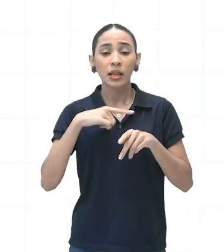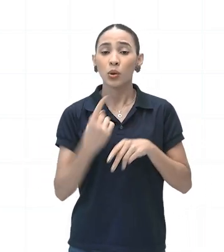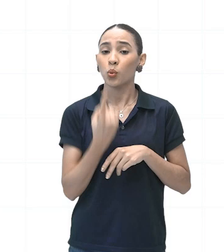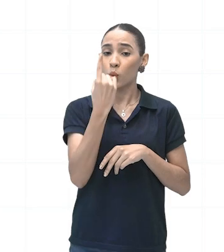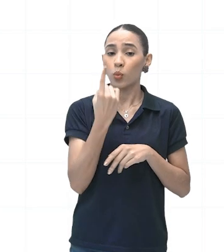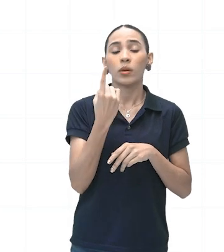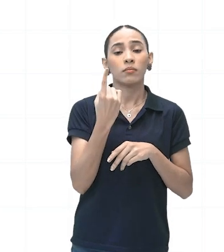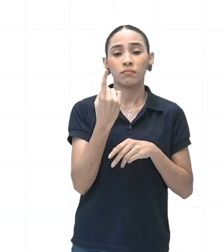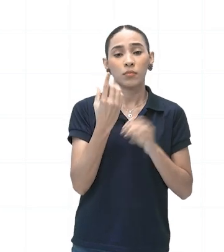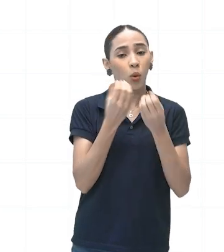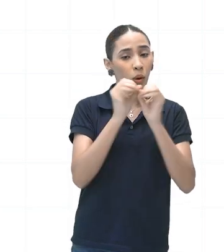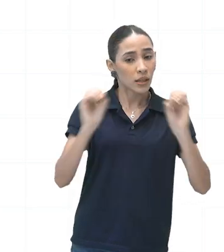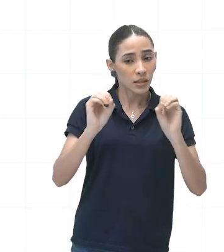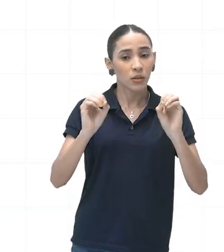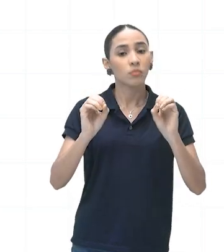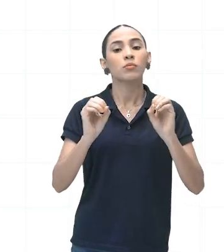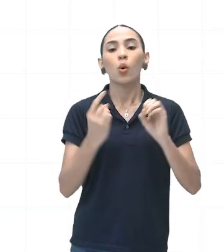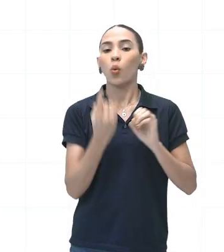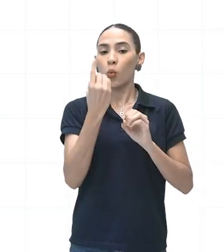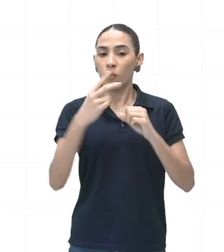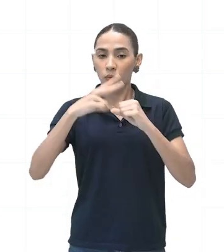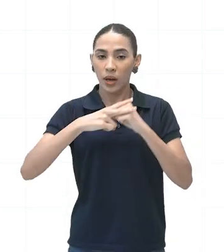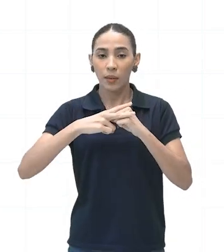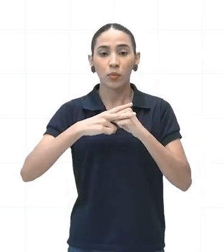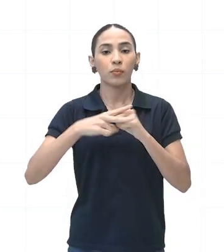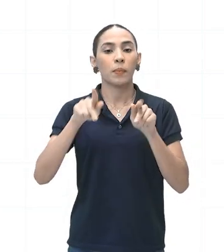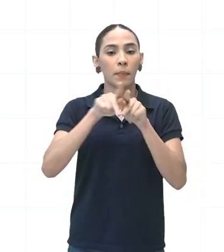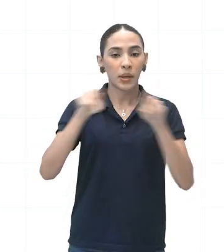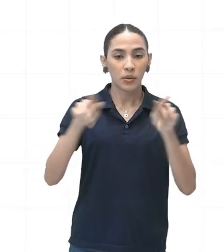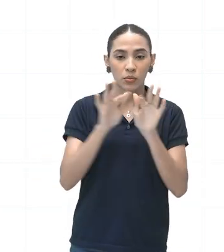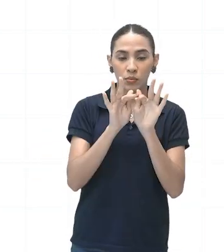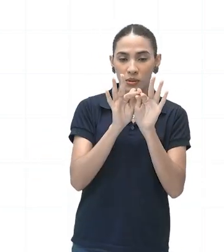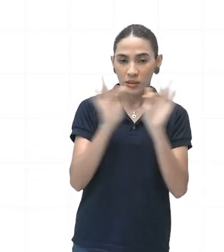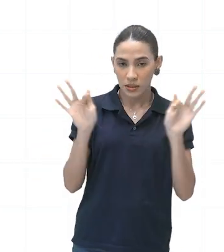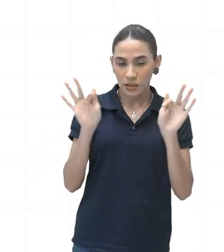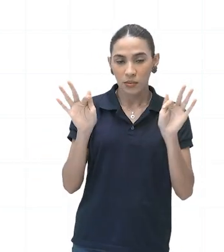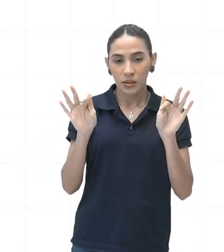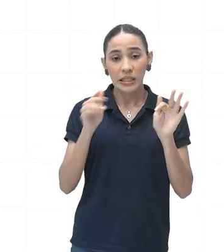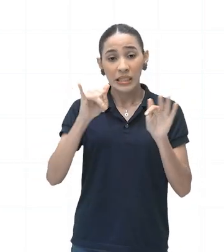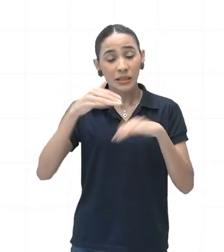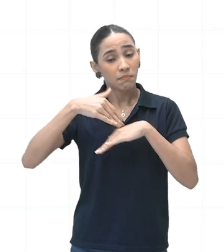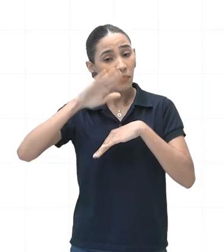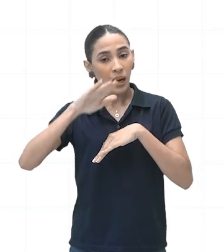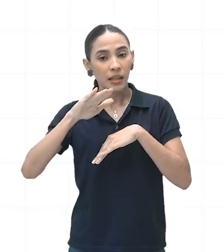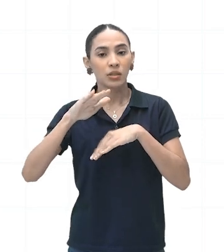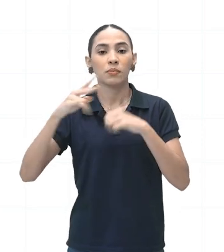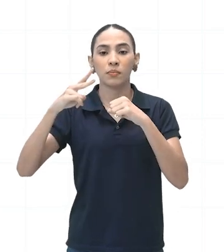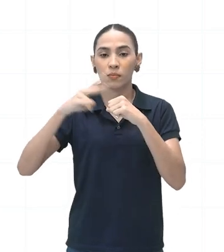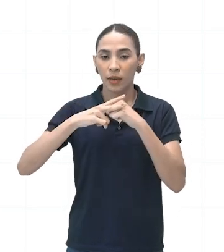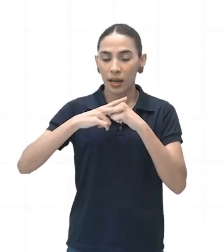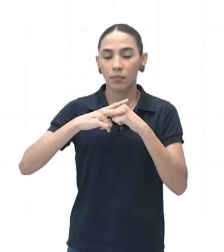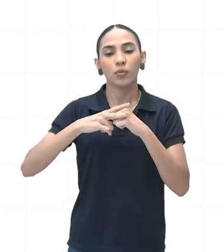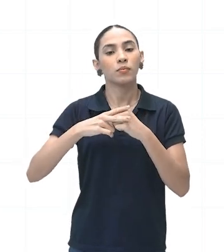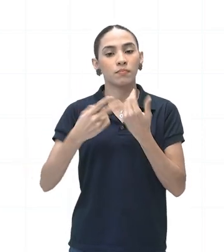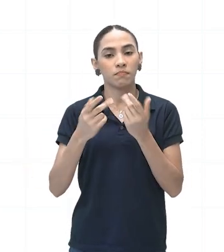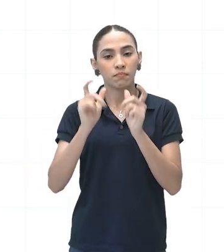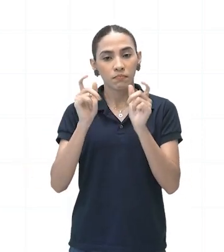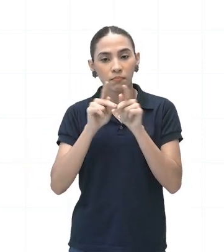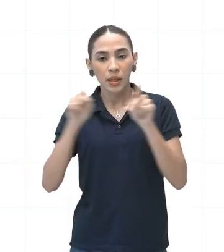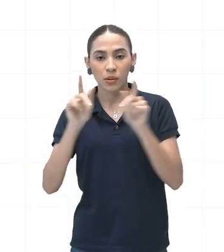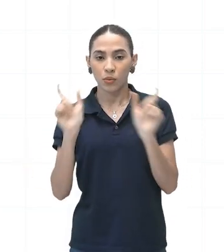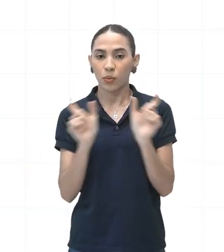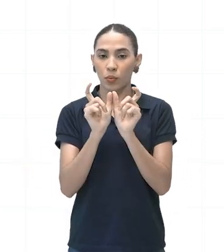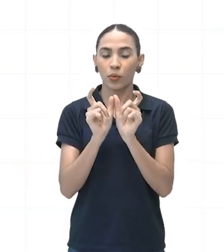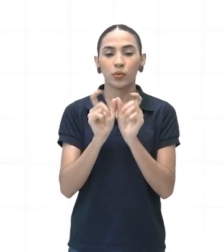oração, um verbo, eu tenho o período simples. Se eu tenho dois ou mais, eu tenho o período composto. Então, as orações do período composto podem